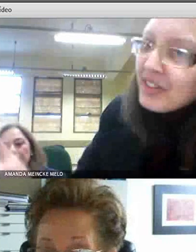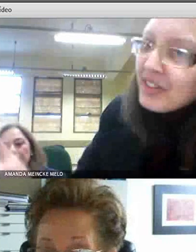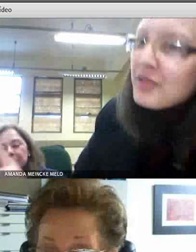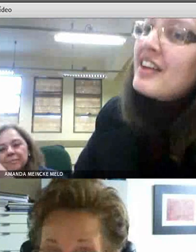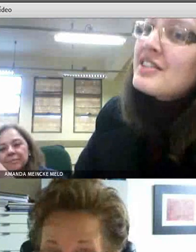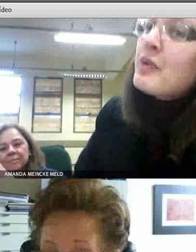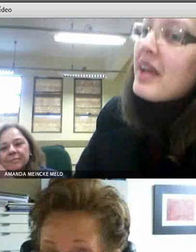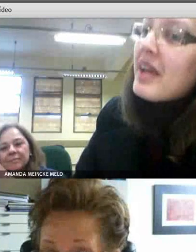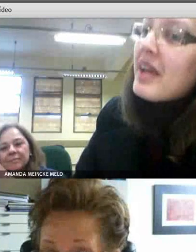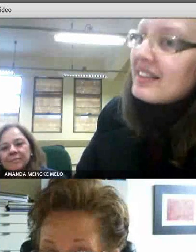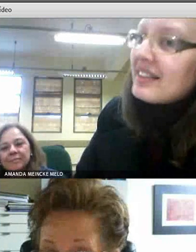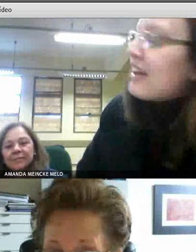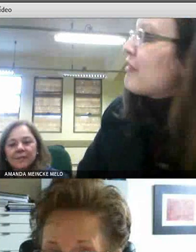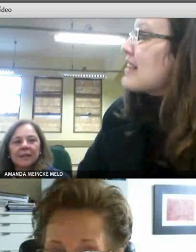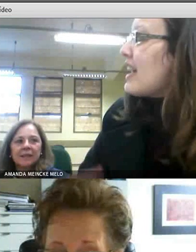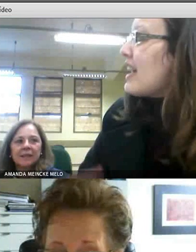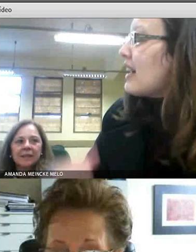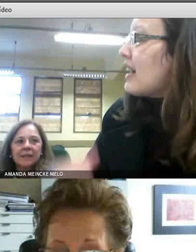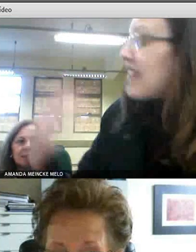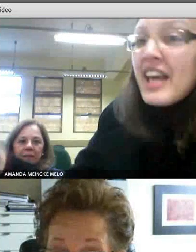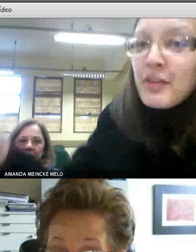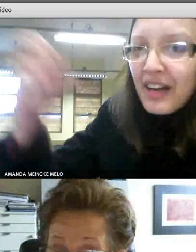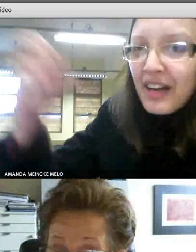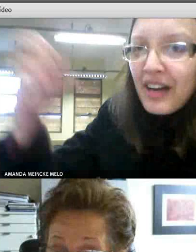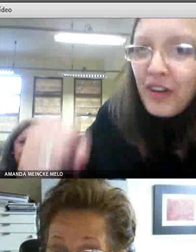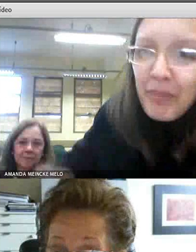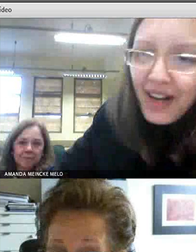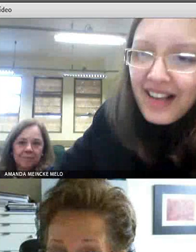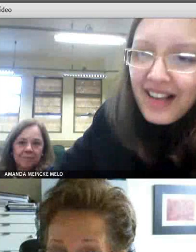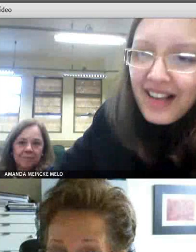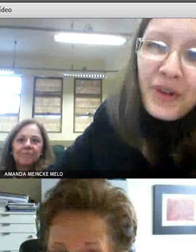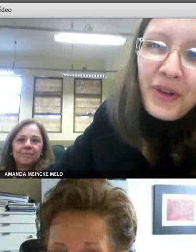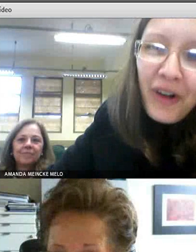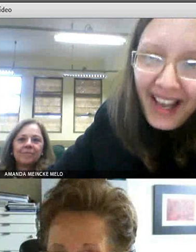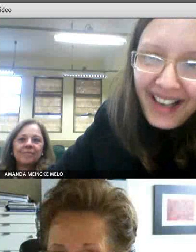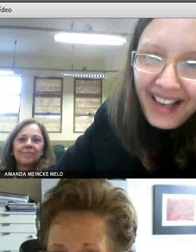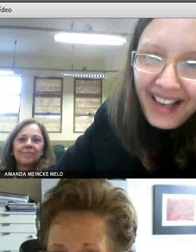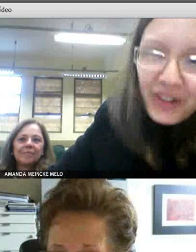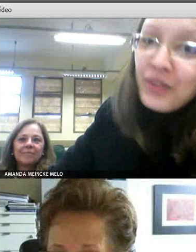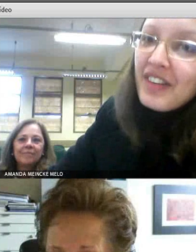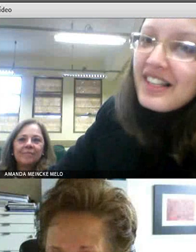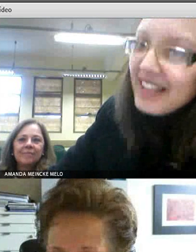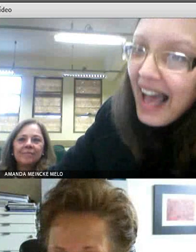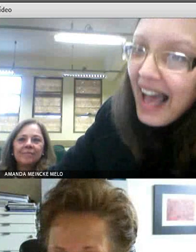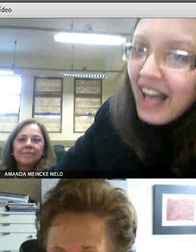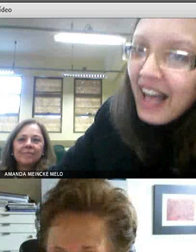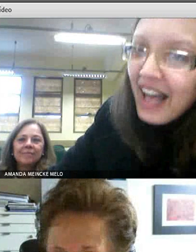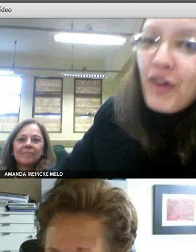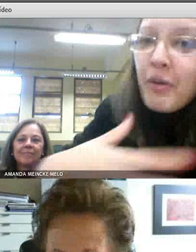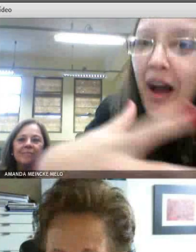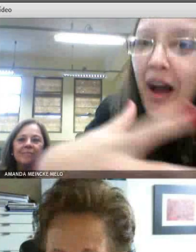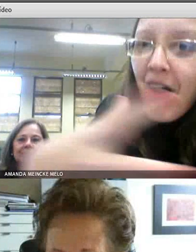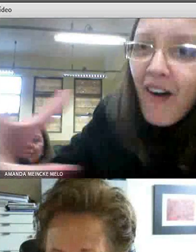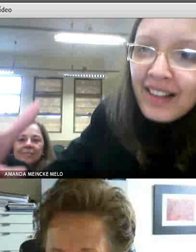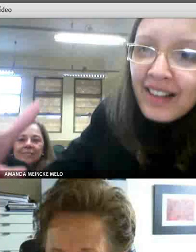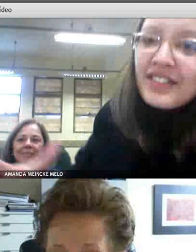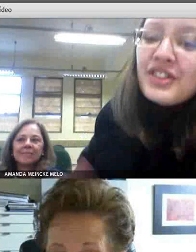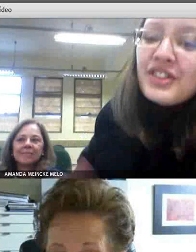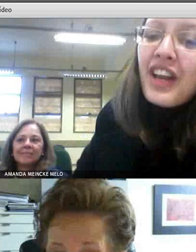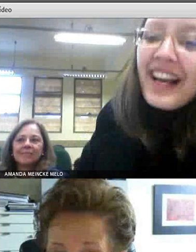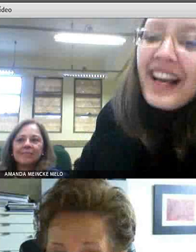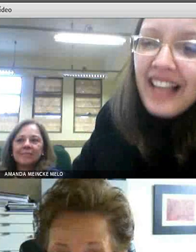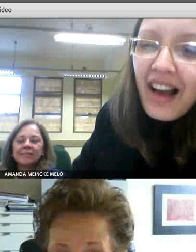uma tempo, vez por mês, é todo ele fazer, trazermos a colaboração de algum colega aqui, de outra universidade, de ou fazer uma roda entre